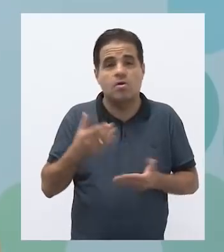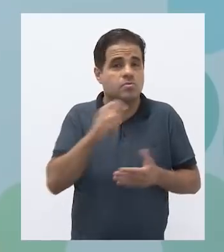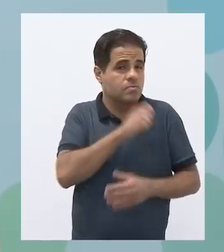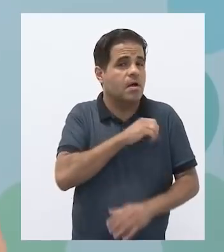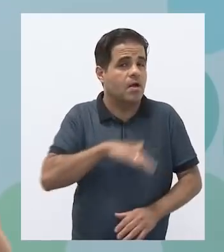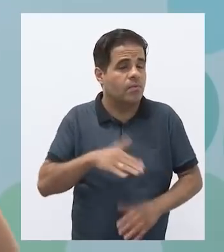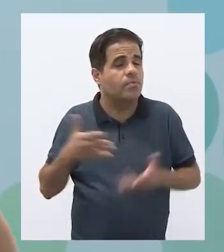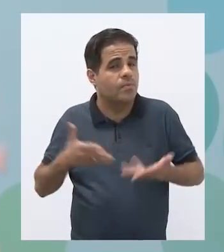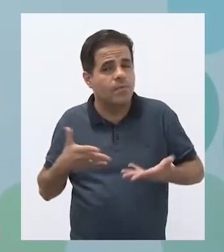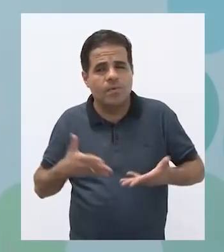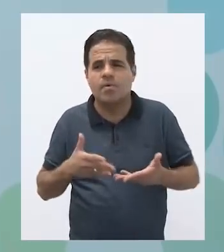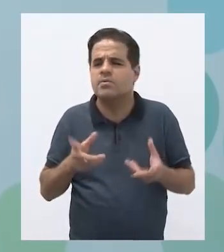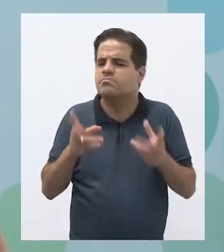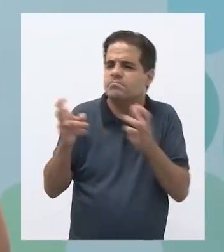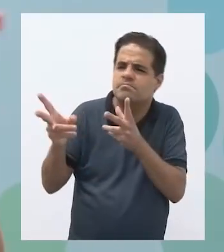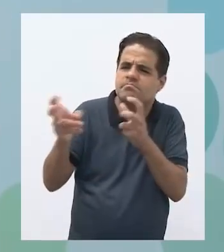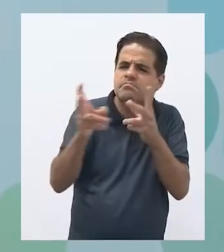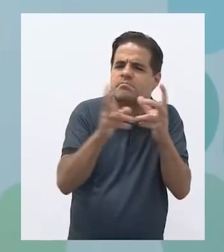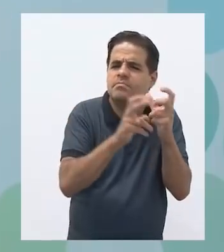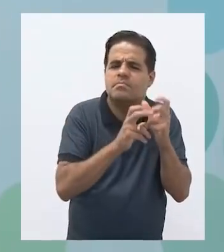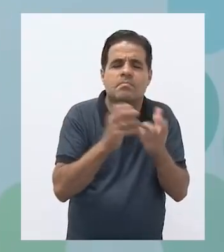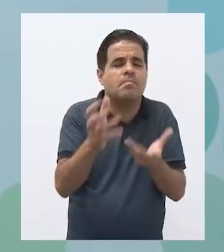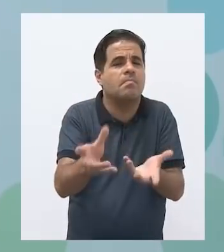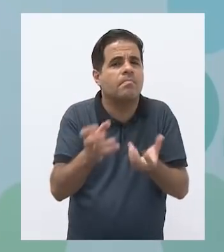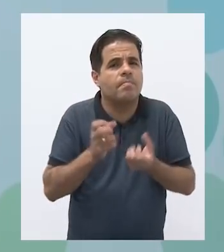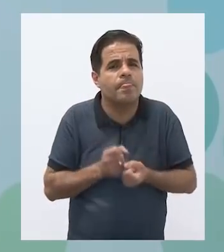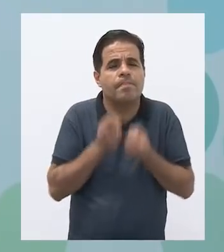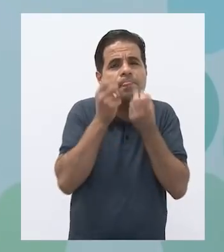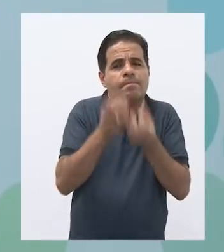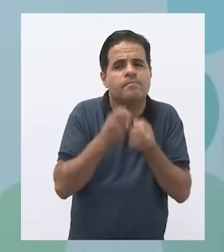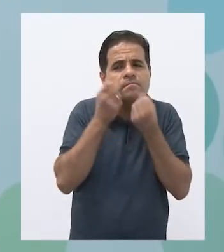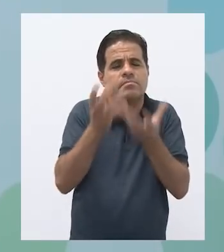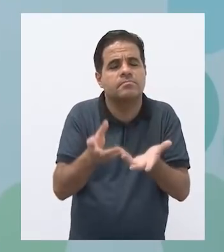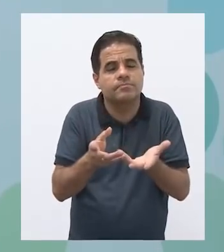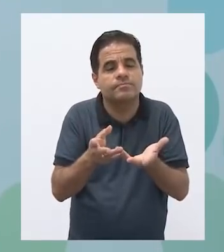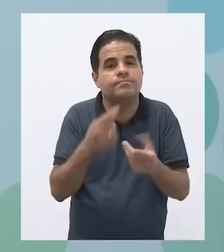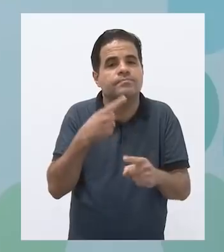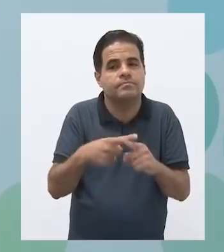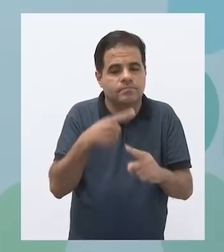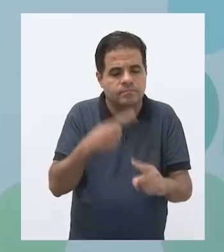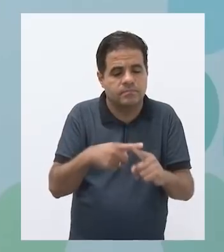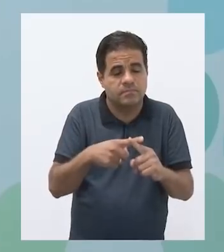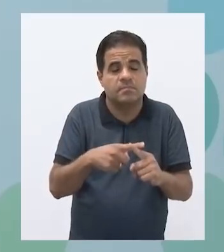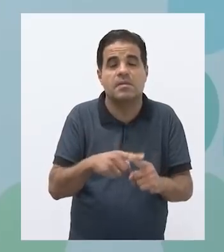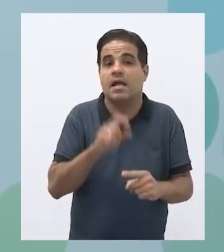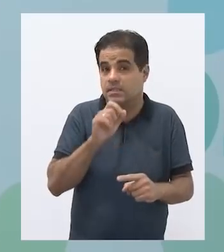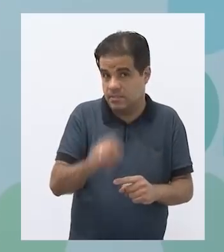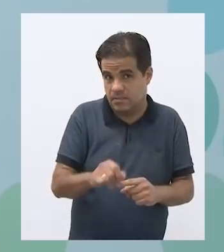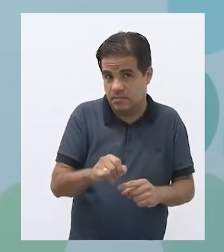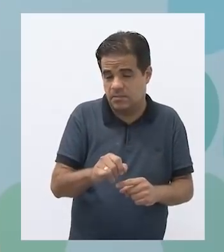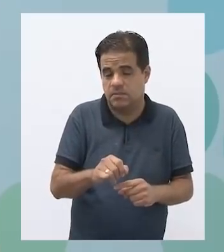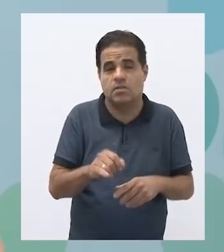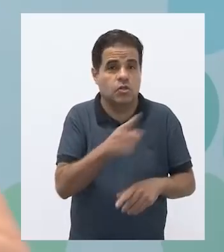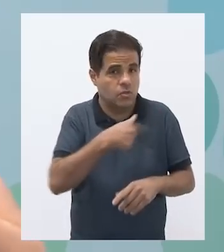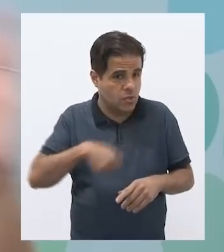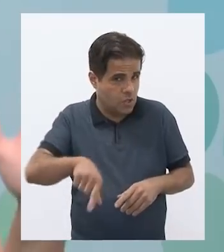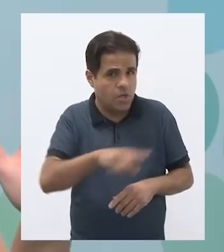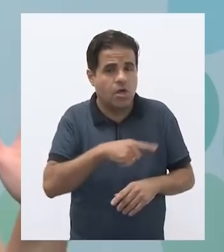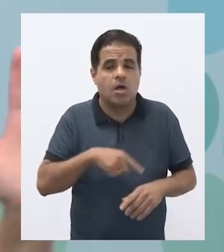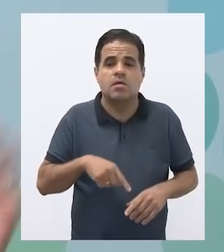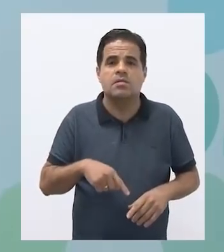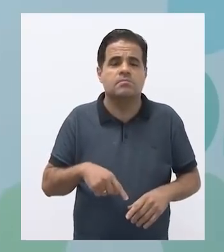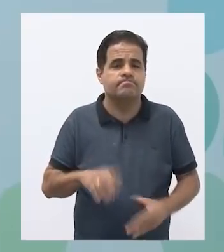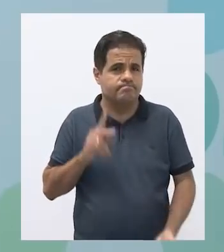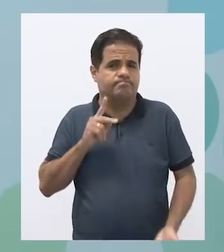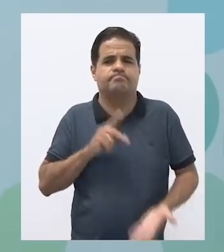hoje percebe, recebe as informações, né? Porque, assim, se a gente, na